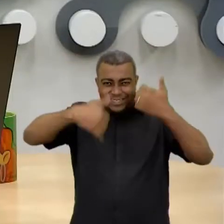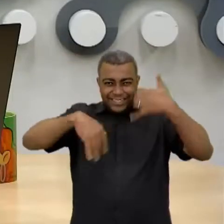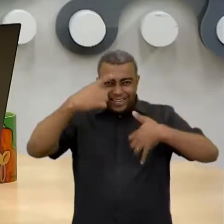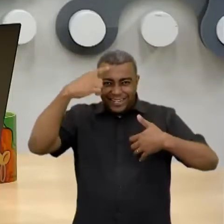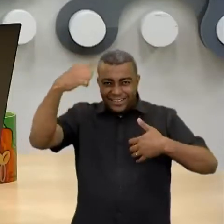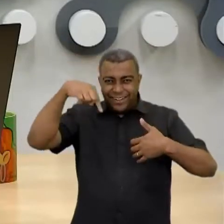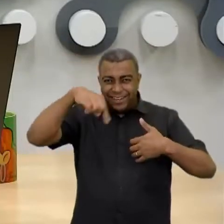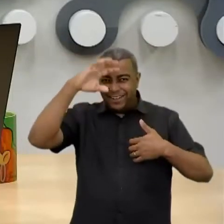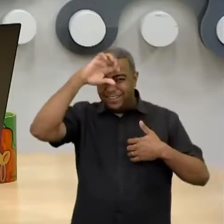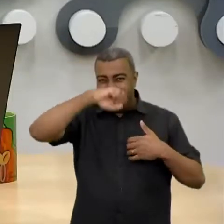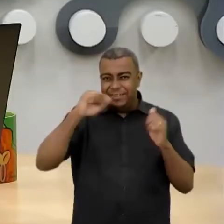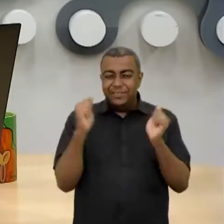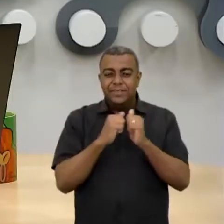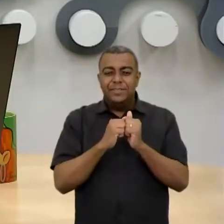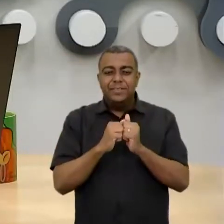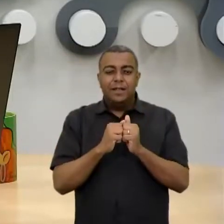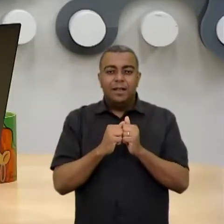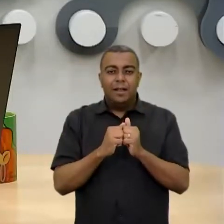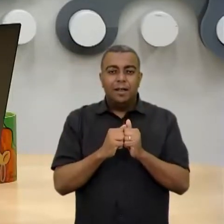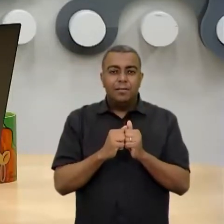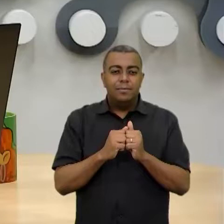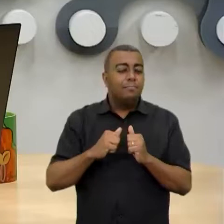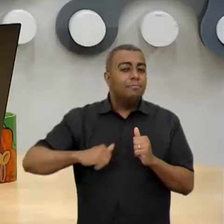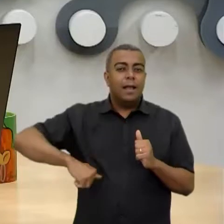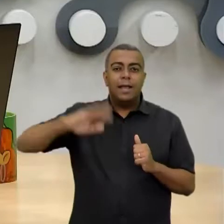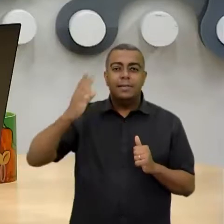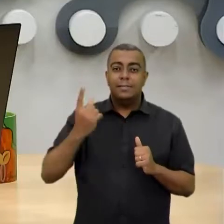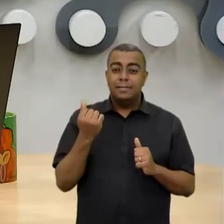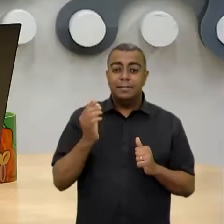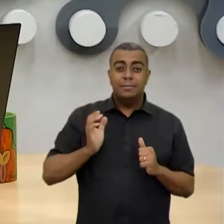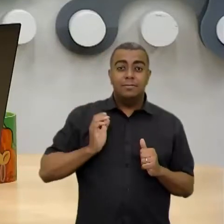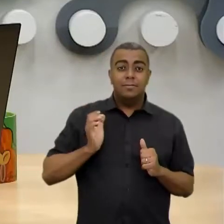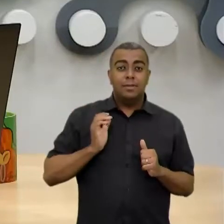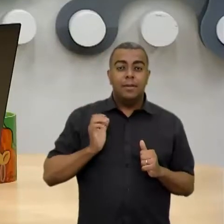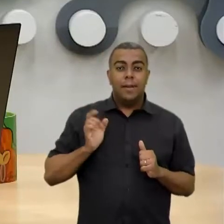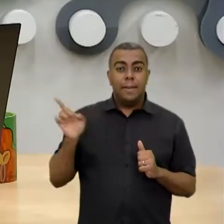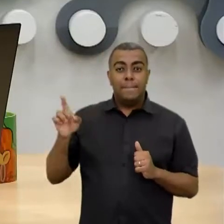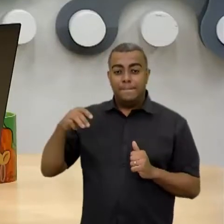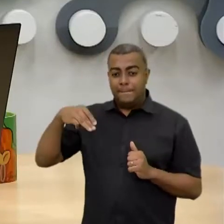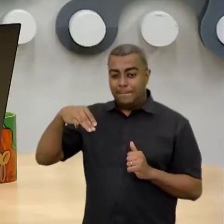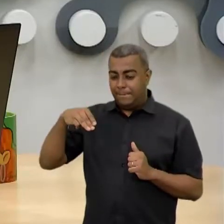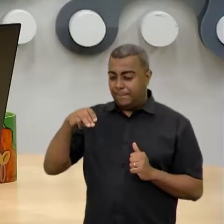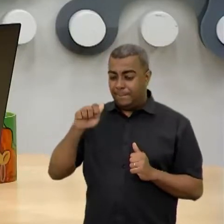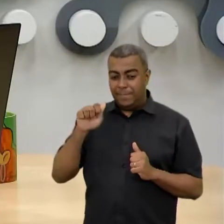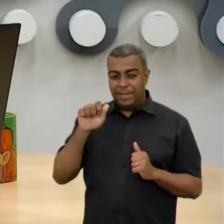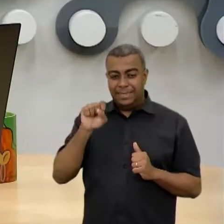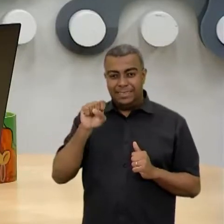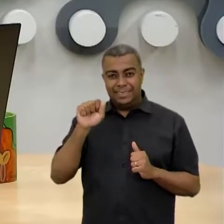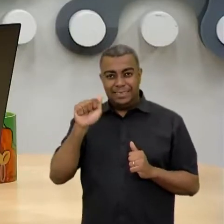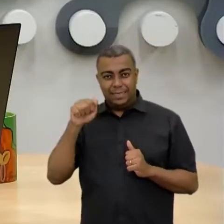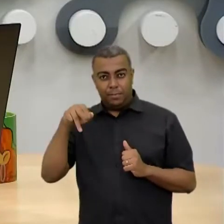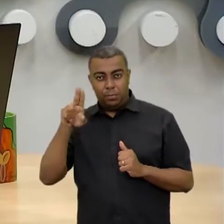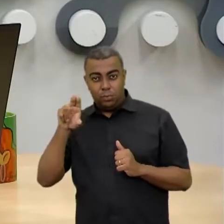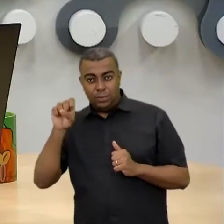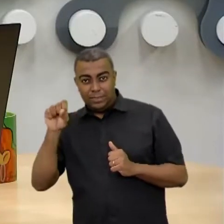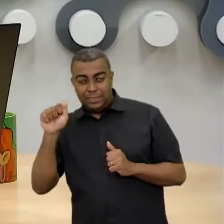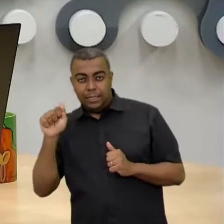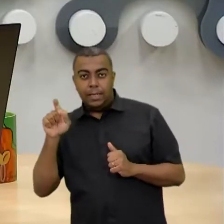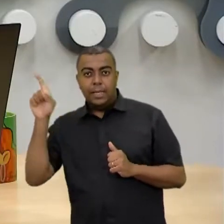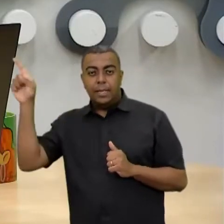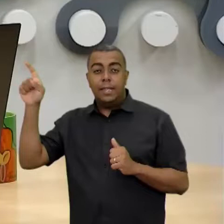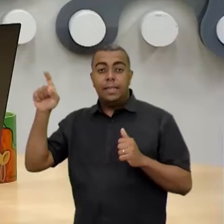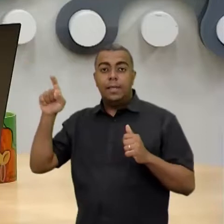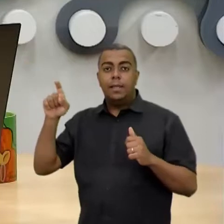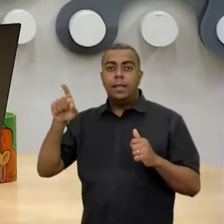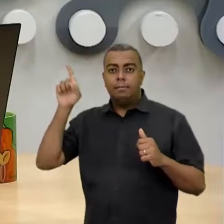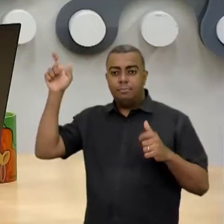aprendemos juntos aqui. Não vai existir um homem tão rico como Mansa Musa. Ele foi o imperador do Mali no século